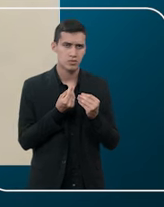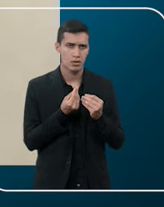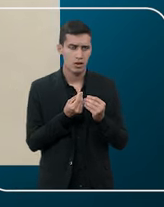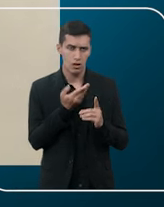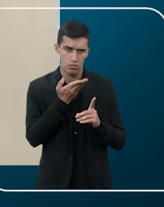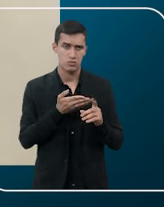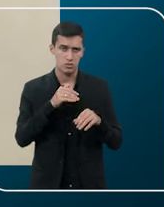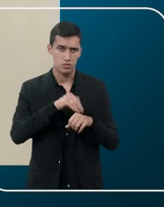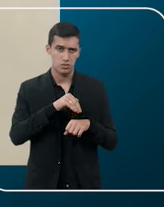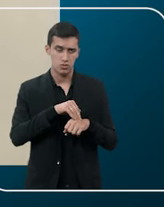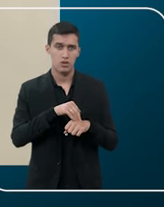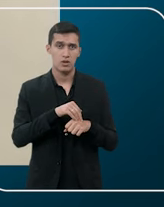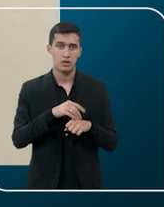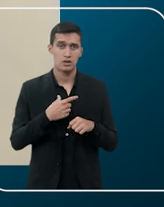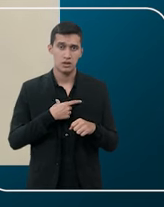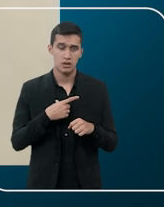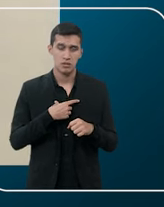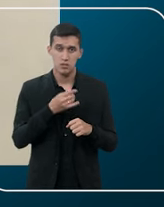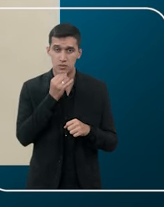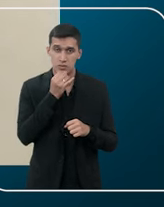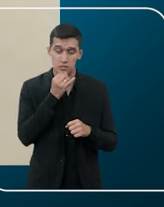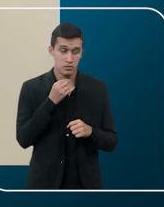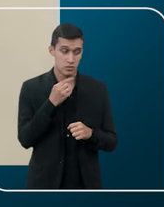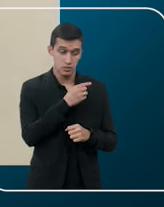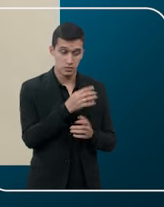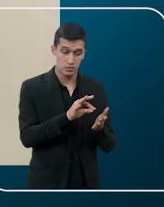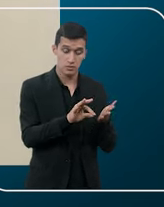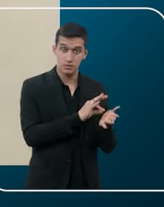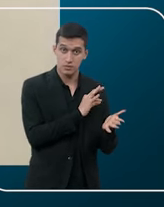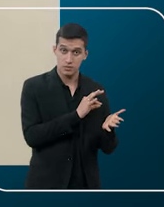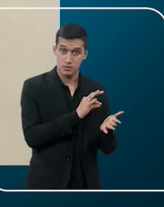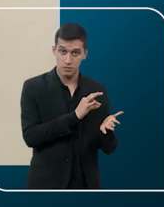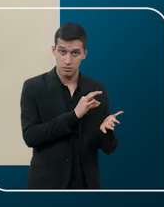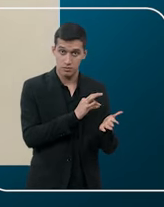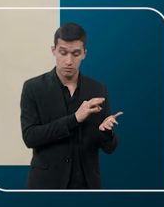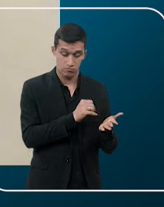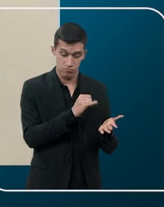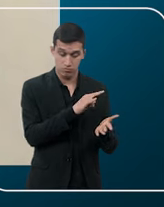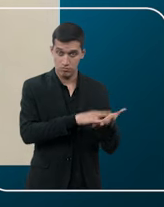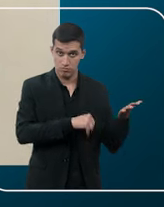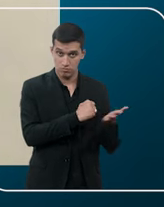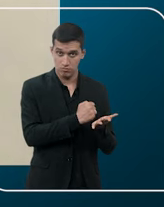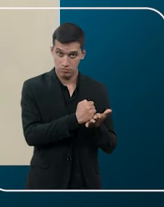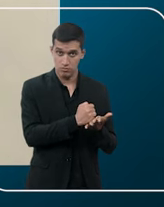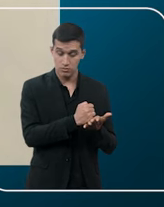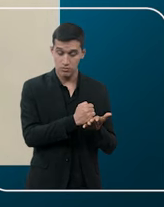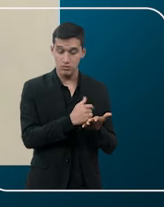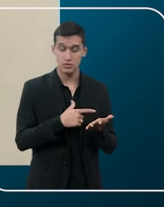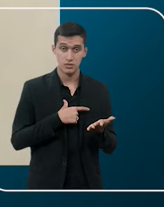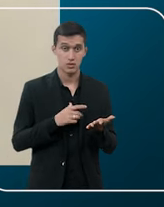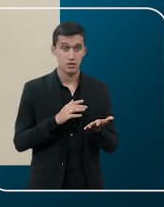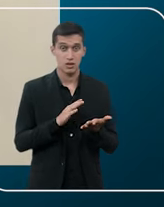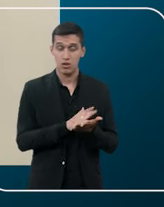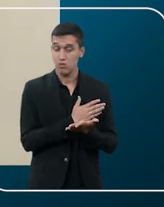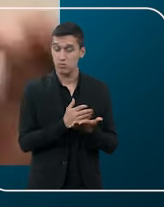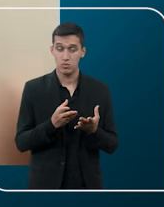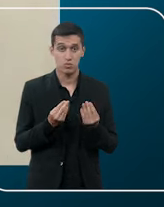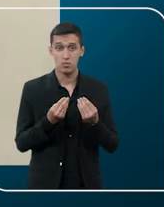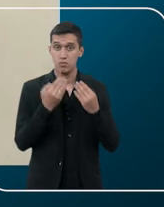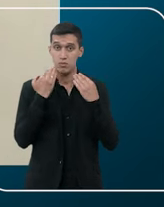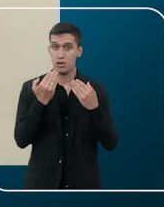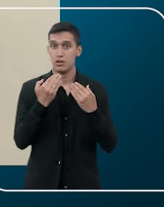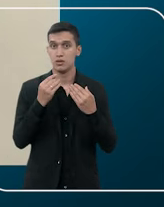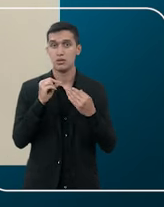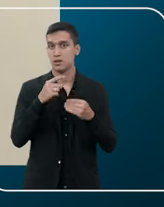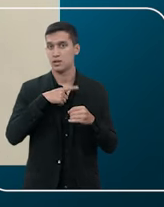a assinatura reconhecida em cartório. Há atos que são muito evidentes em que há culpa.